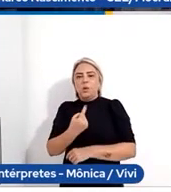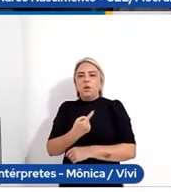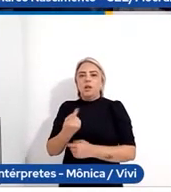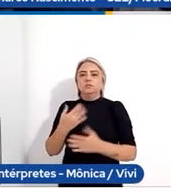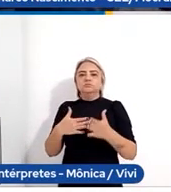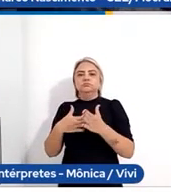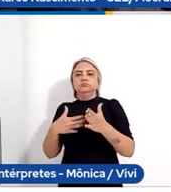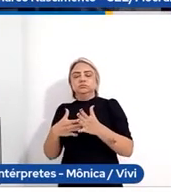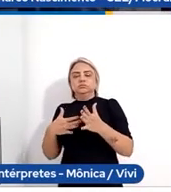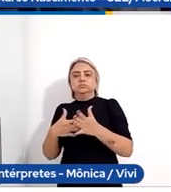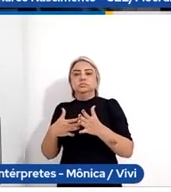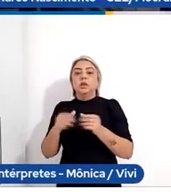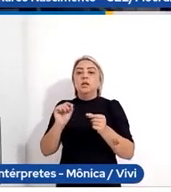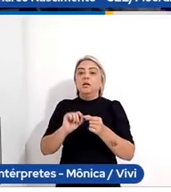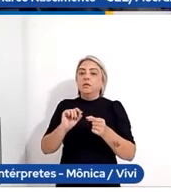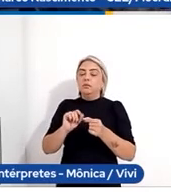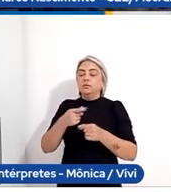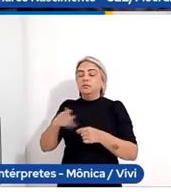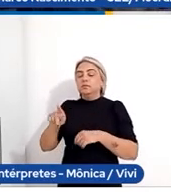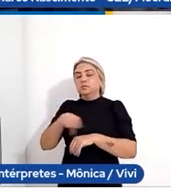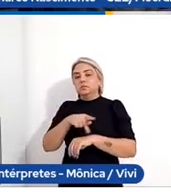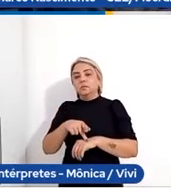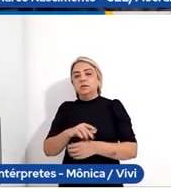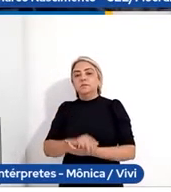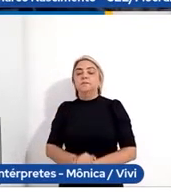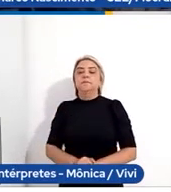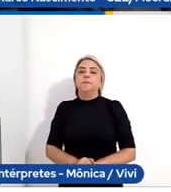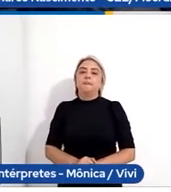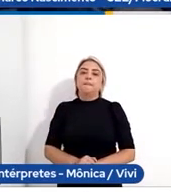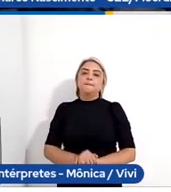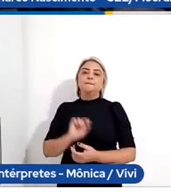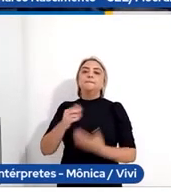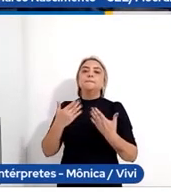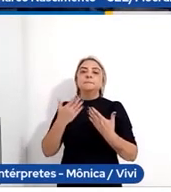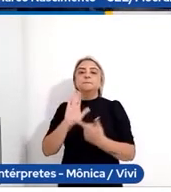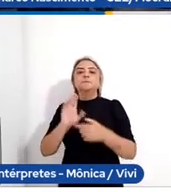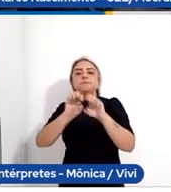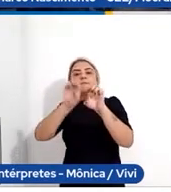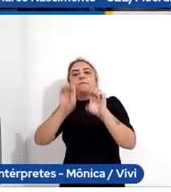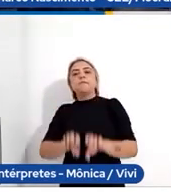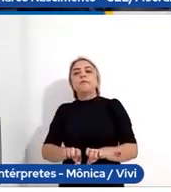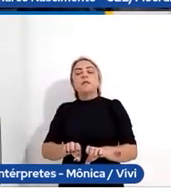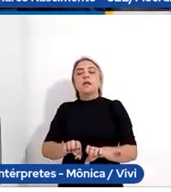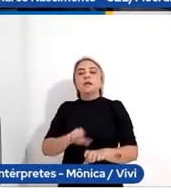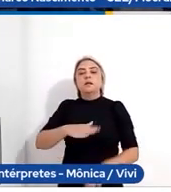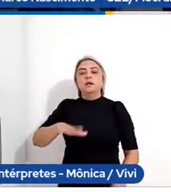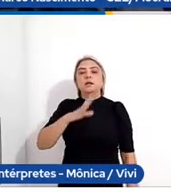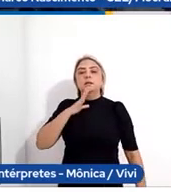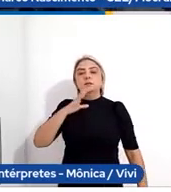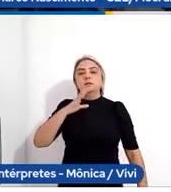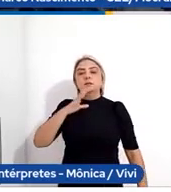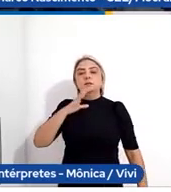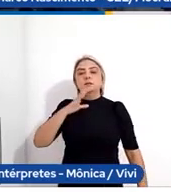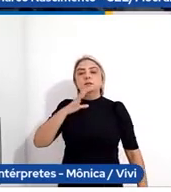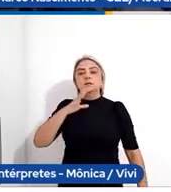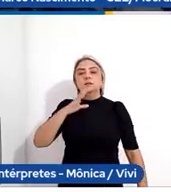barreiras feitas pelos demais países. Isso aqui é uma representação esquemática das áreas do conhecimento e